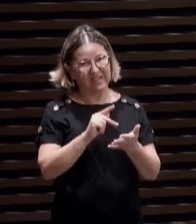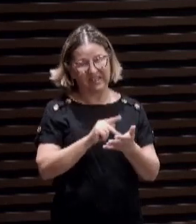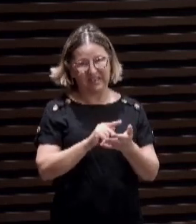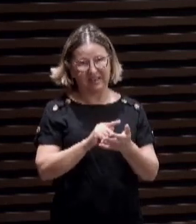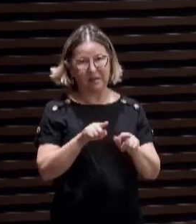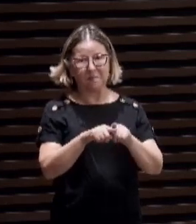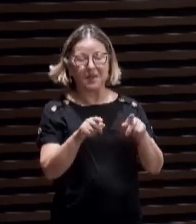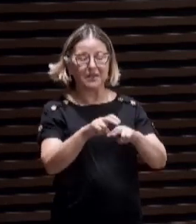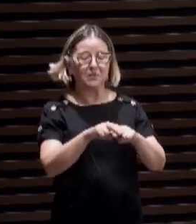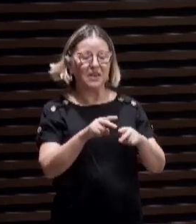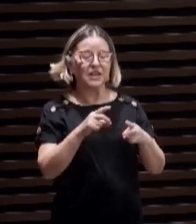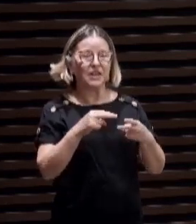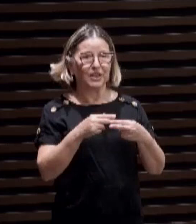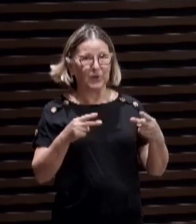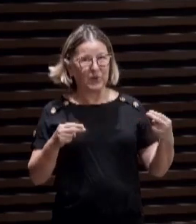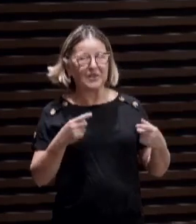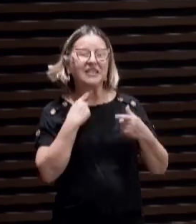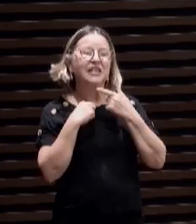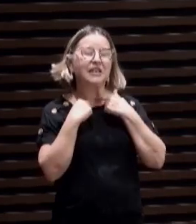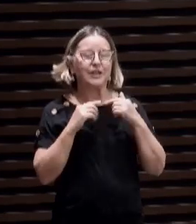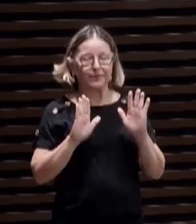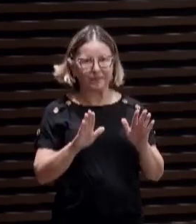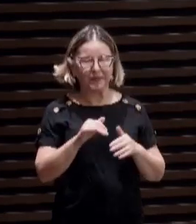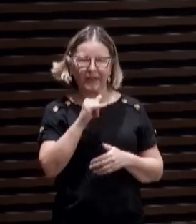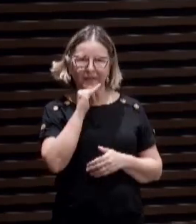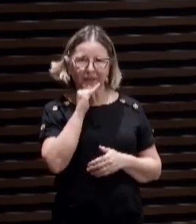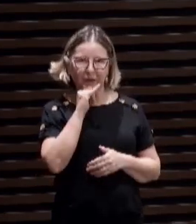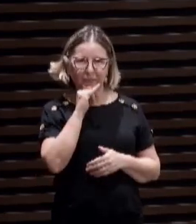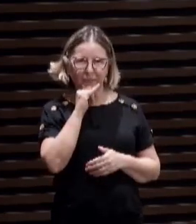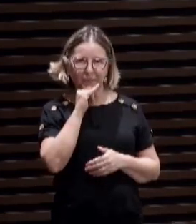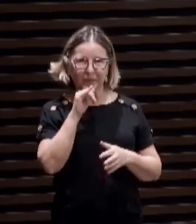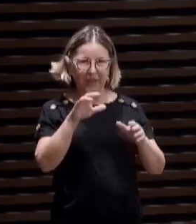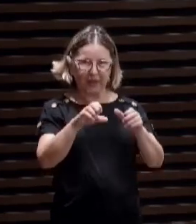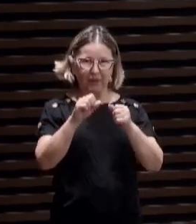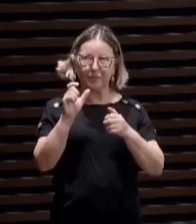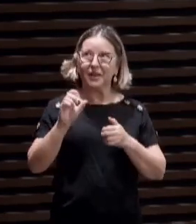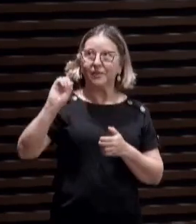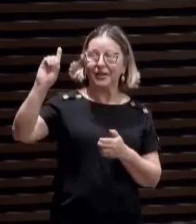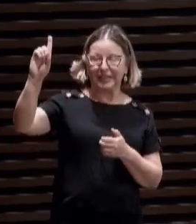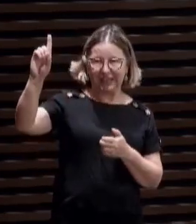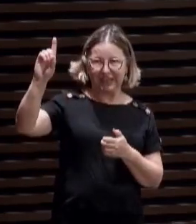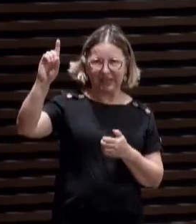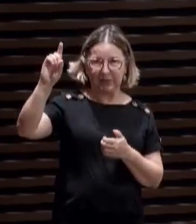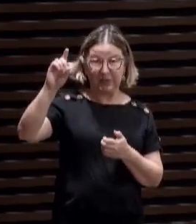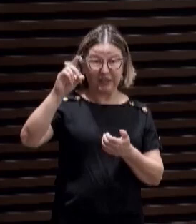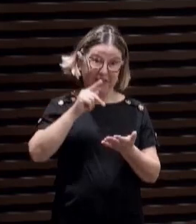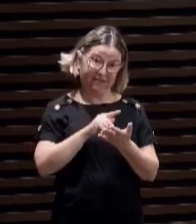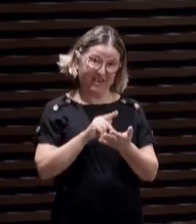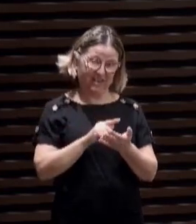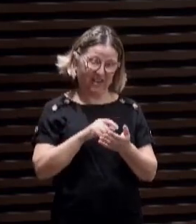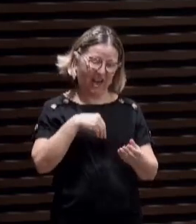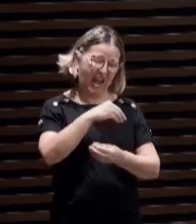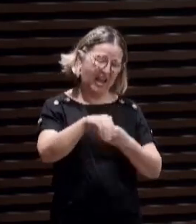desejo. Então aí eu pego a palavra de Deus, que é a realidade, que é a verdade, misturo com isso e